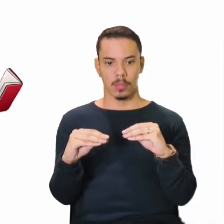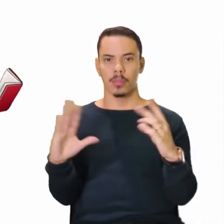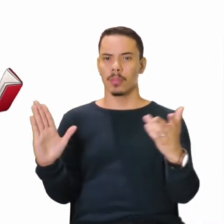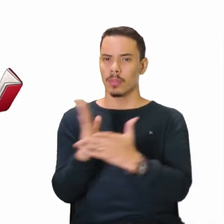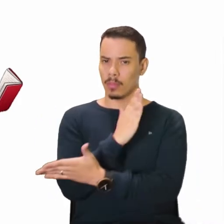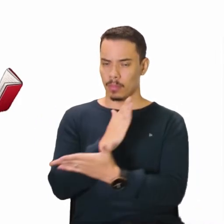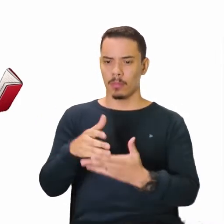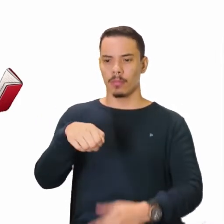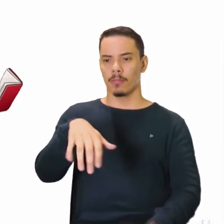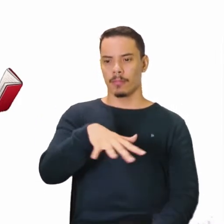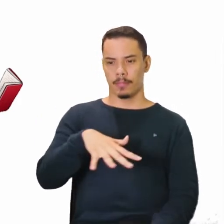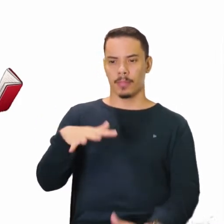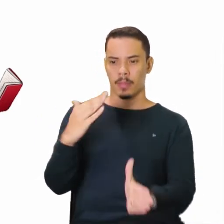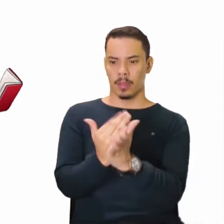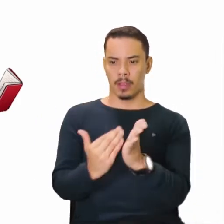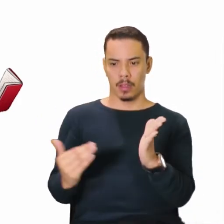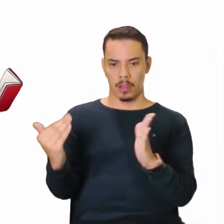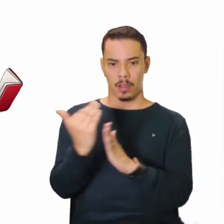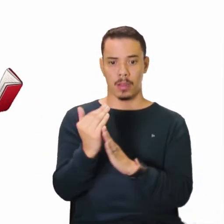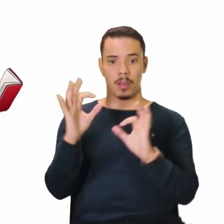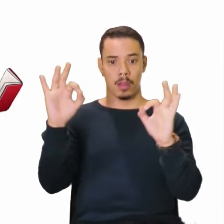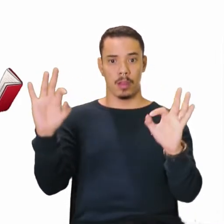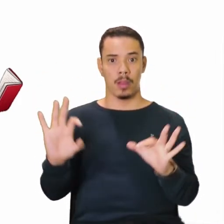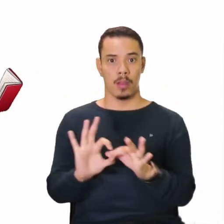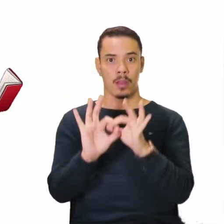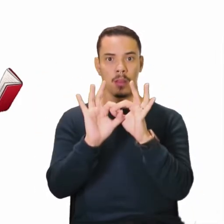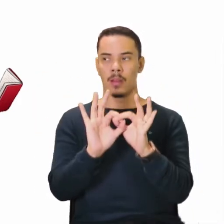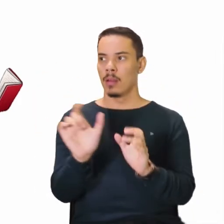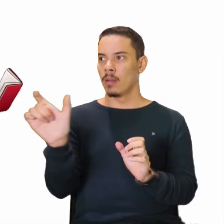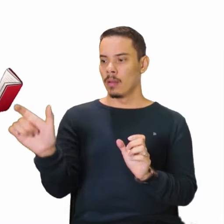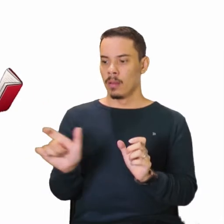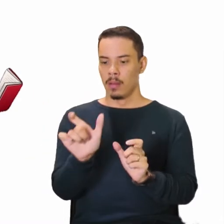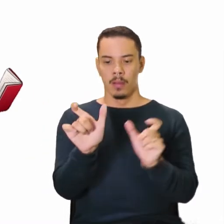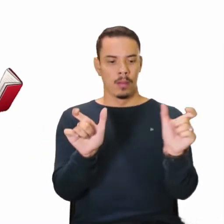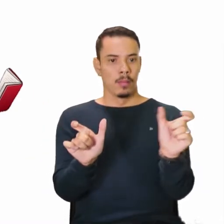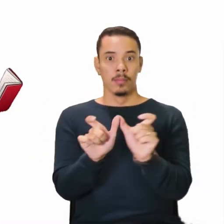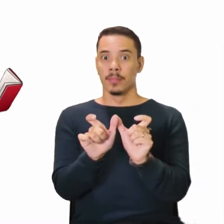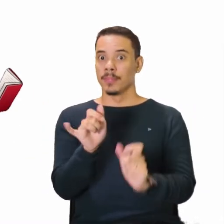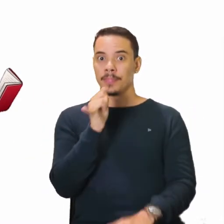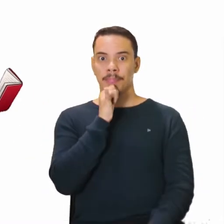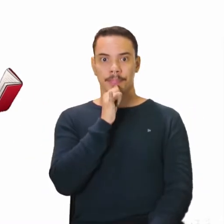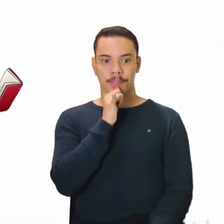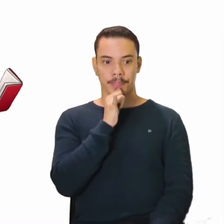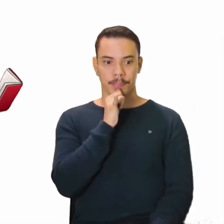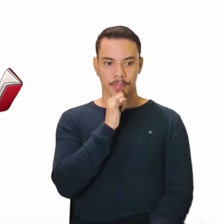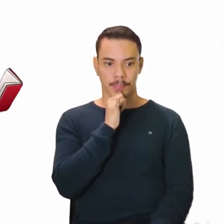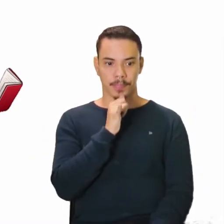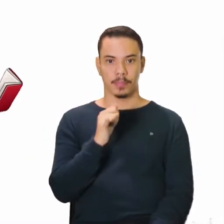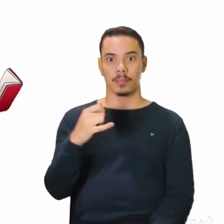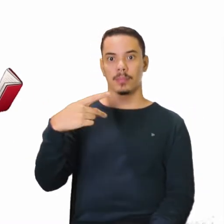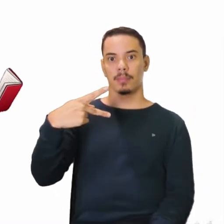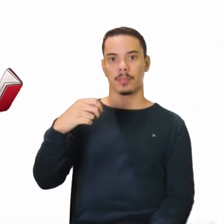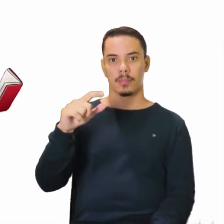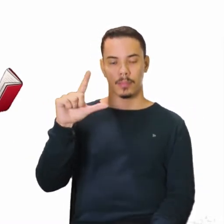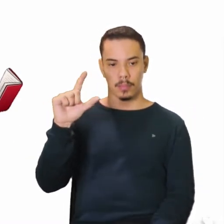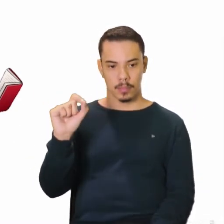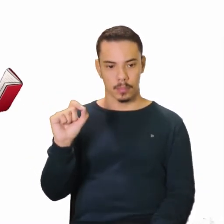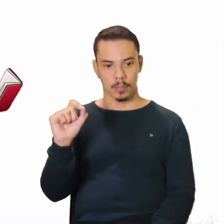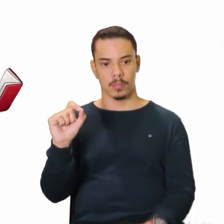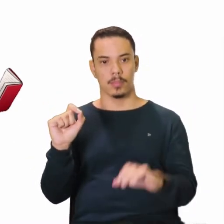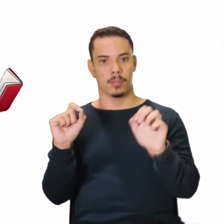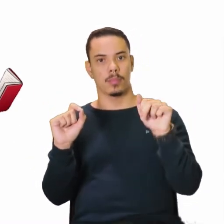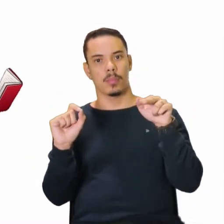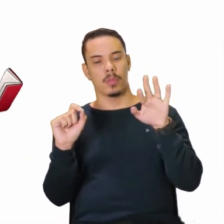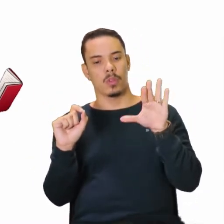certos casos, ela liga duas palavras. Por exemplo, Paulo e